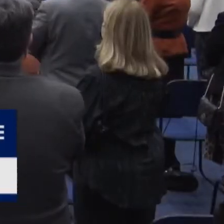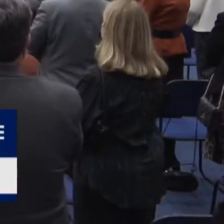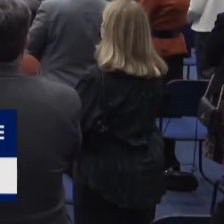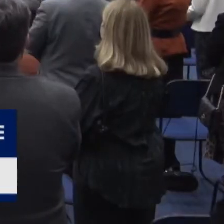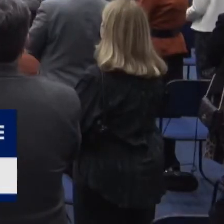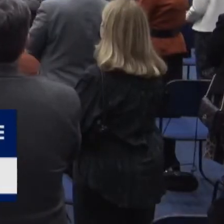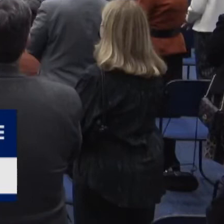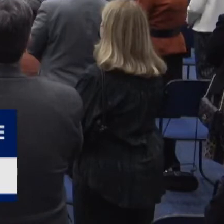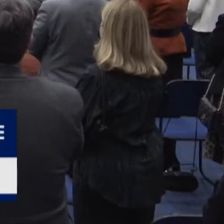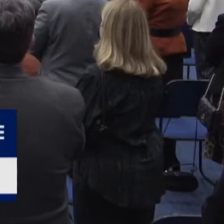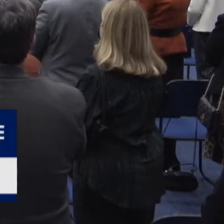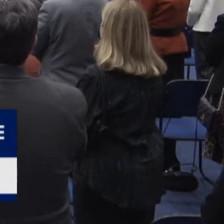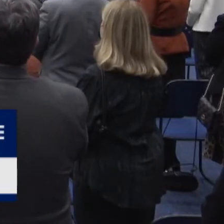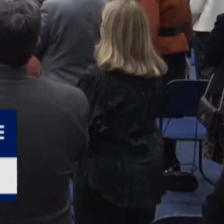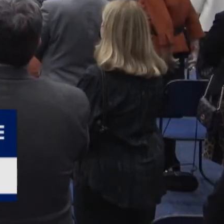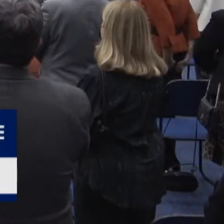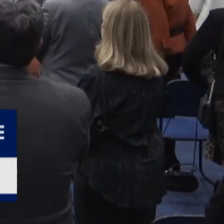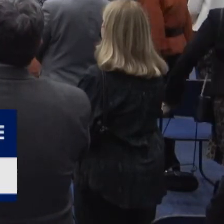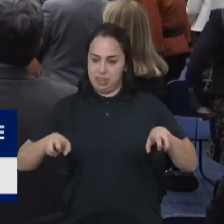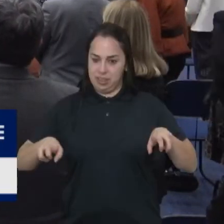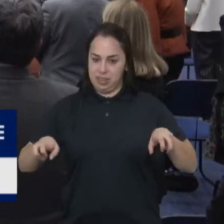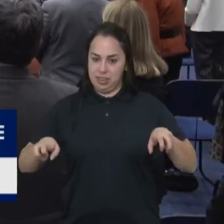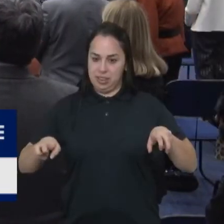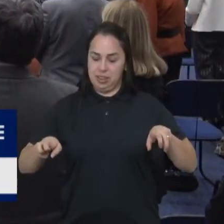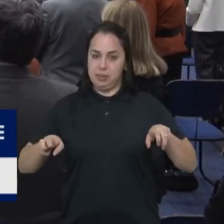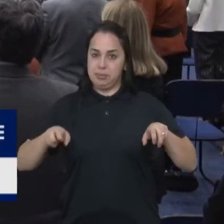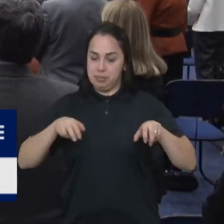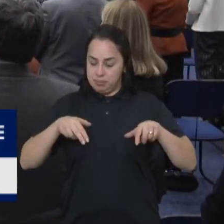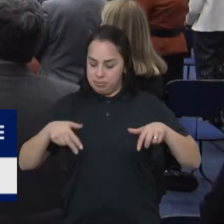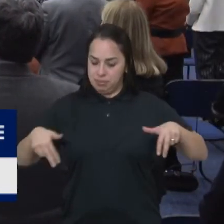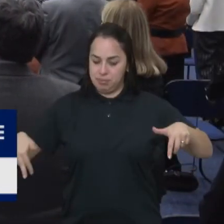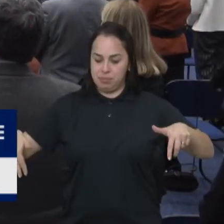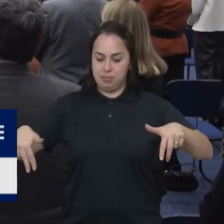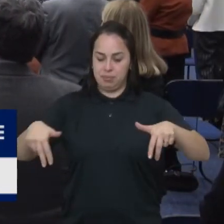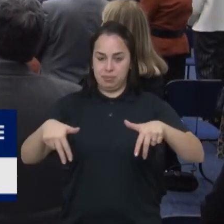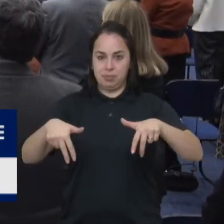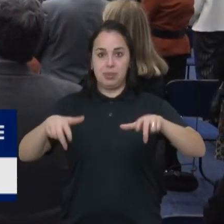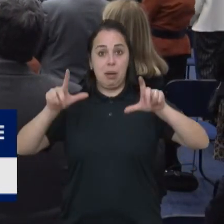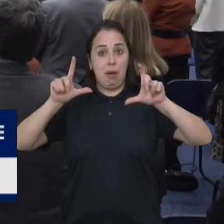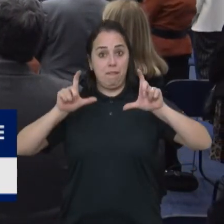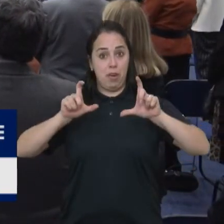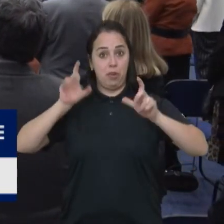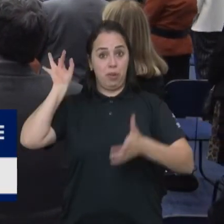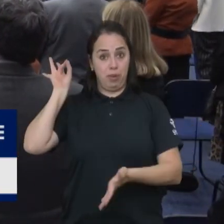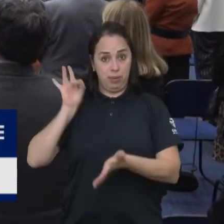Pedimos aos componentes da mesa que se postem em frente para que uma foto oficial.